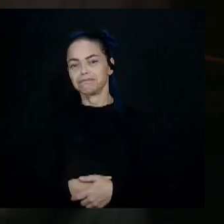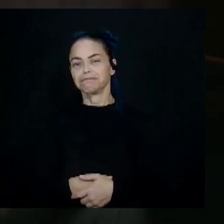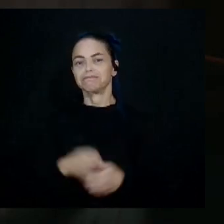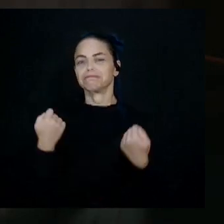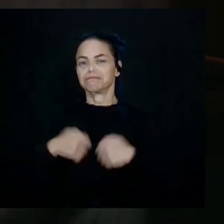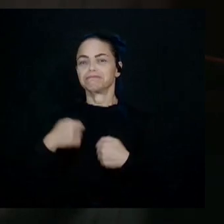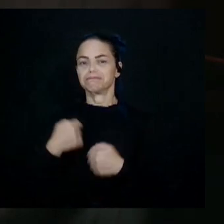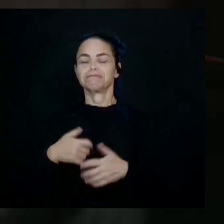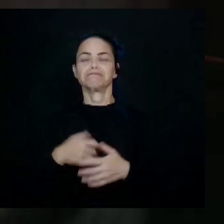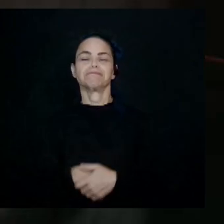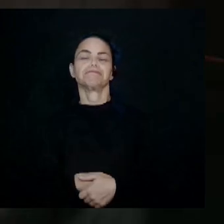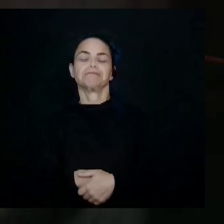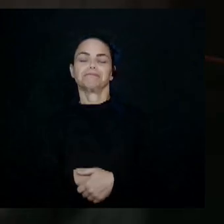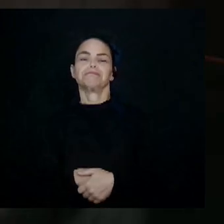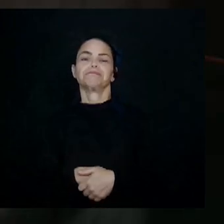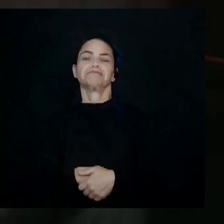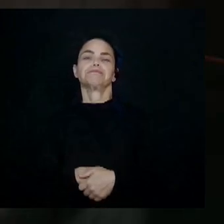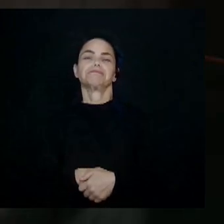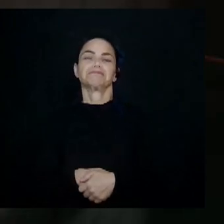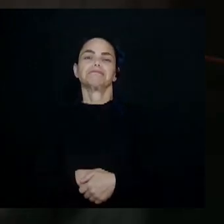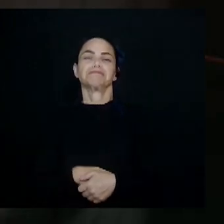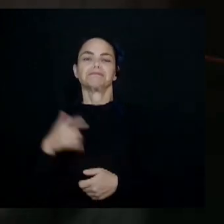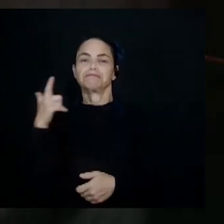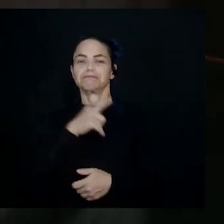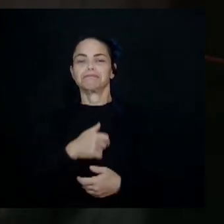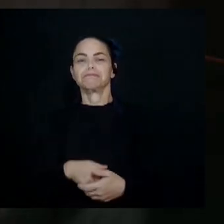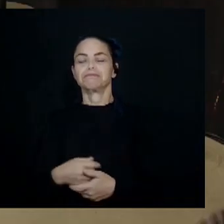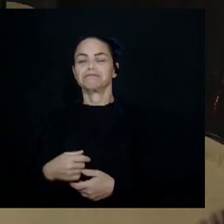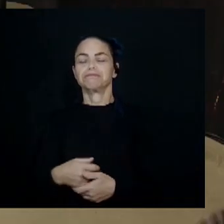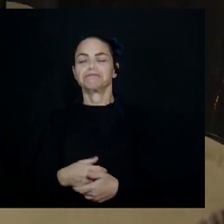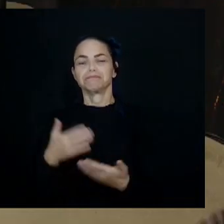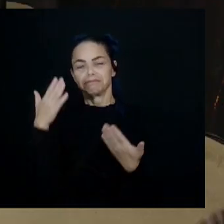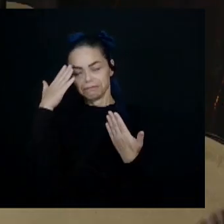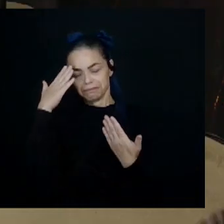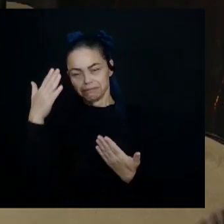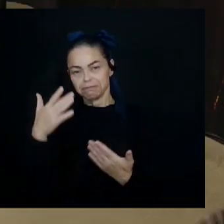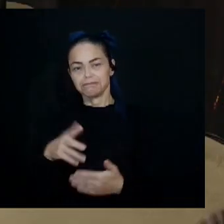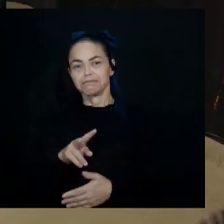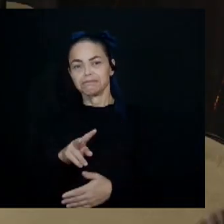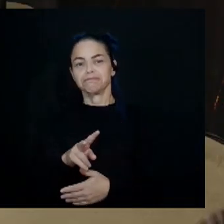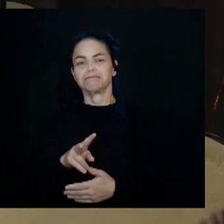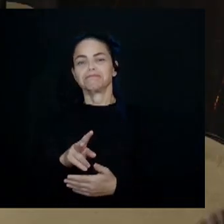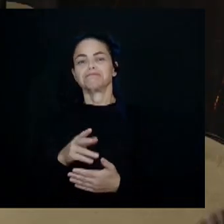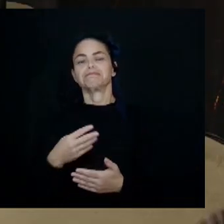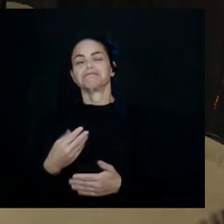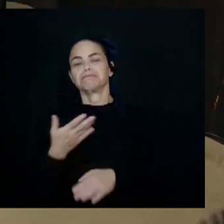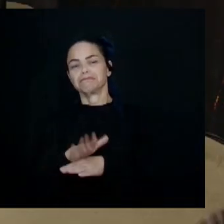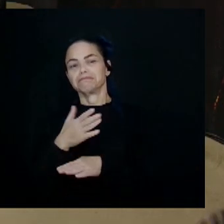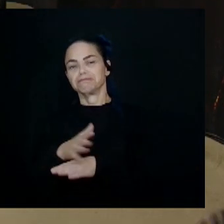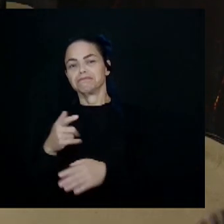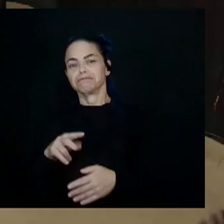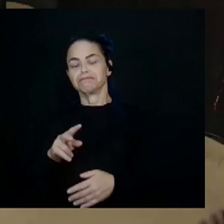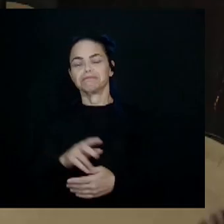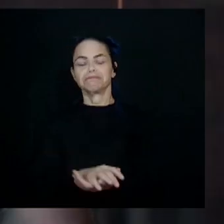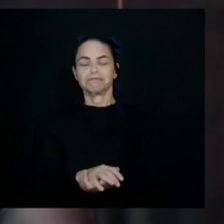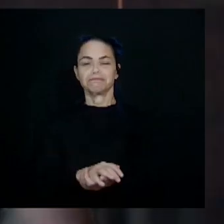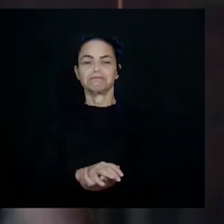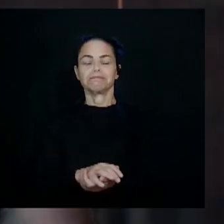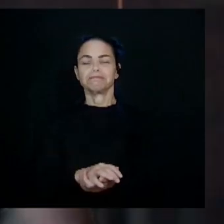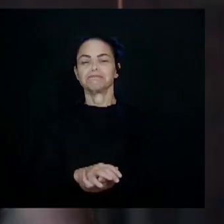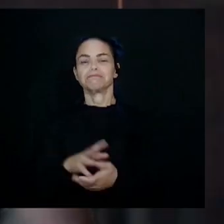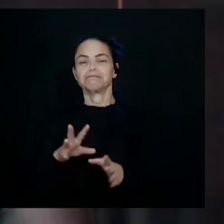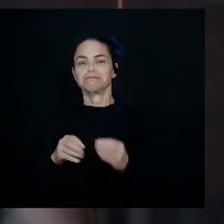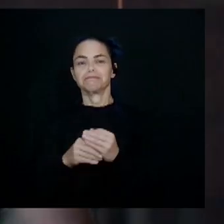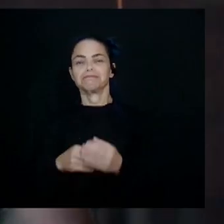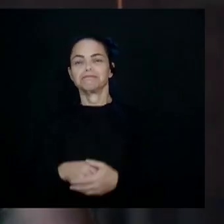ainda, né? Mas a gente consegue. Viviane, mais uma vez, gratidão pela sua participação, muito obrigada. Considerações finais, por favor.